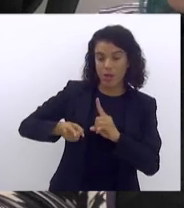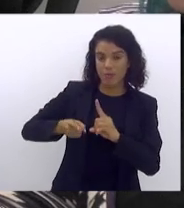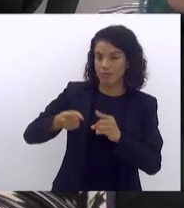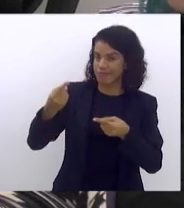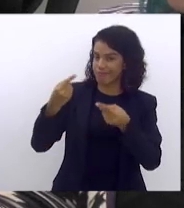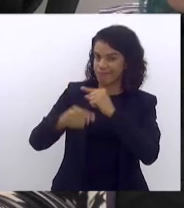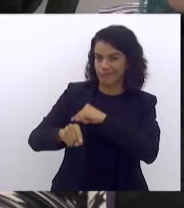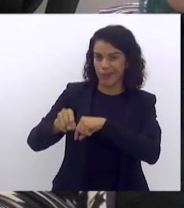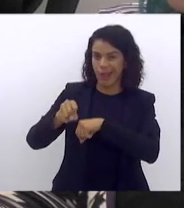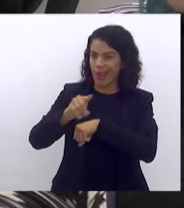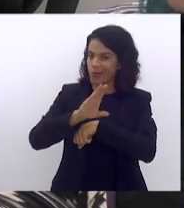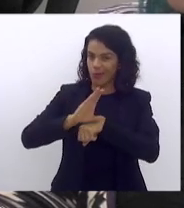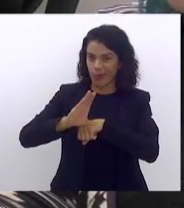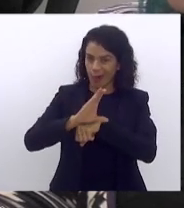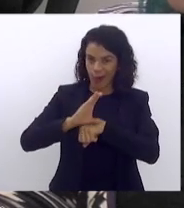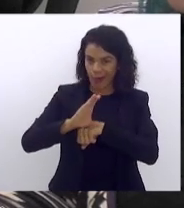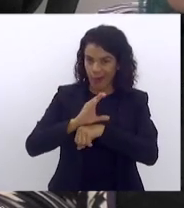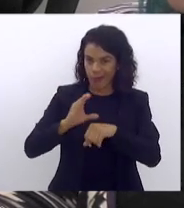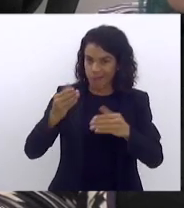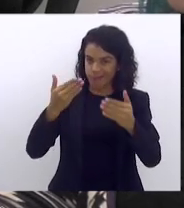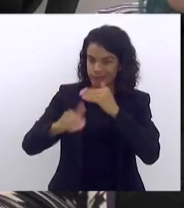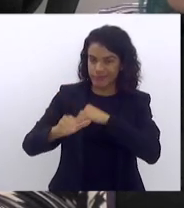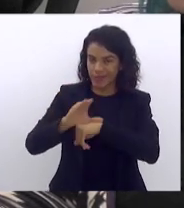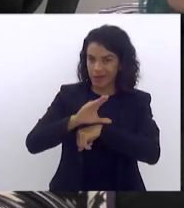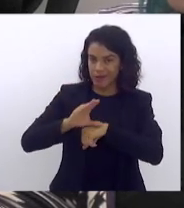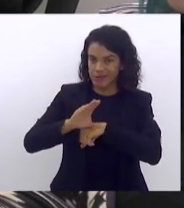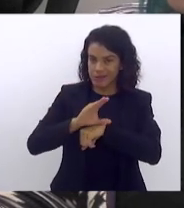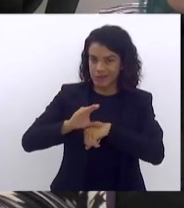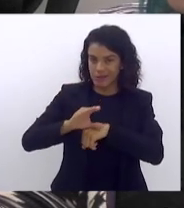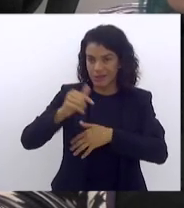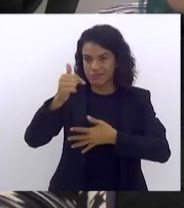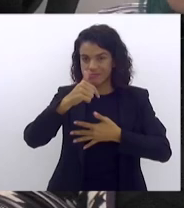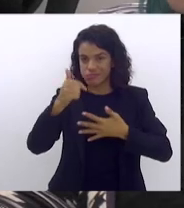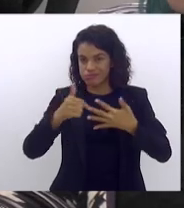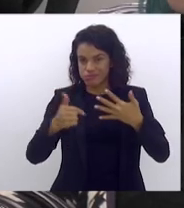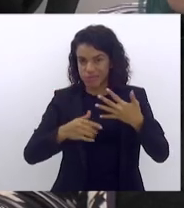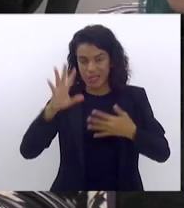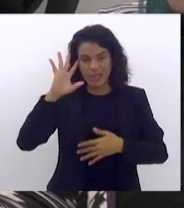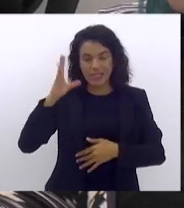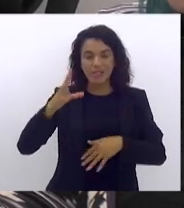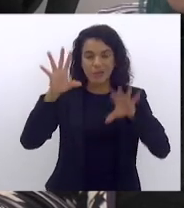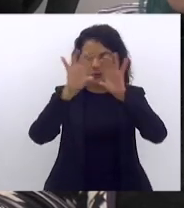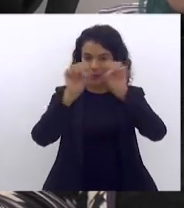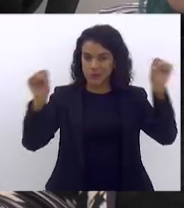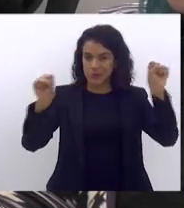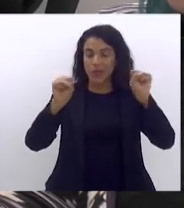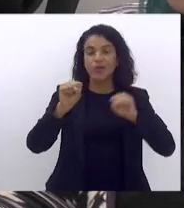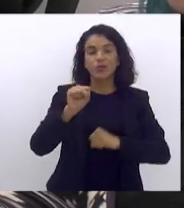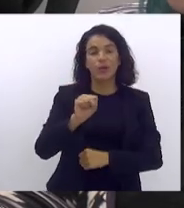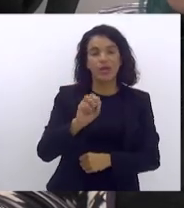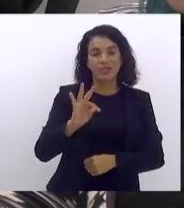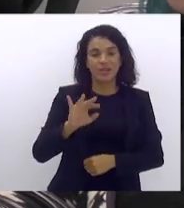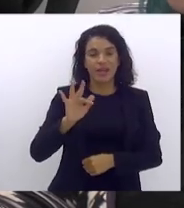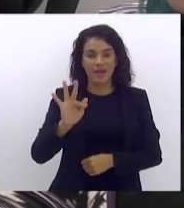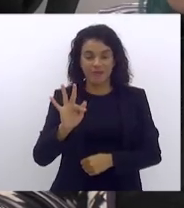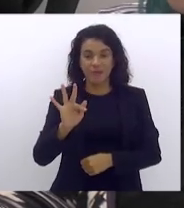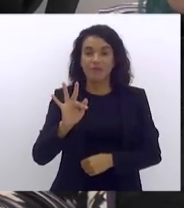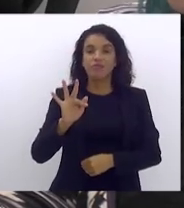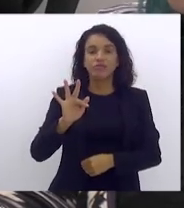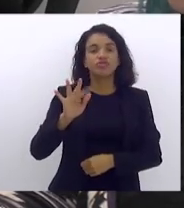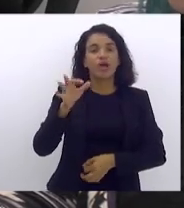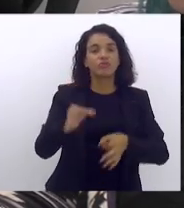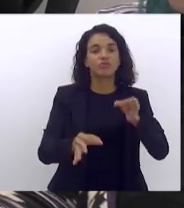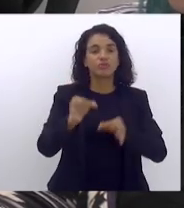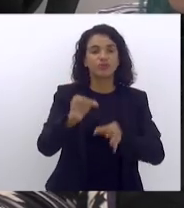inconstitucional. É isso referendado por uma série de decisões do STF que têm julgado leis que